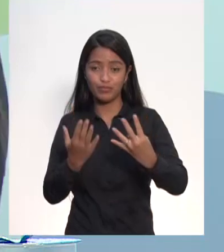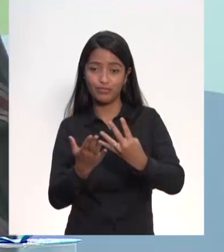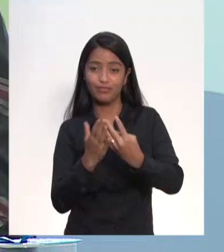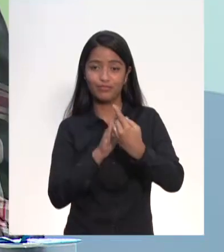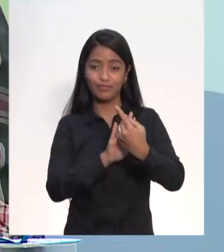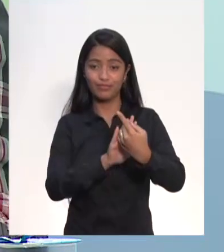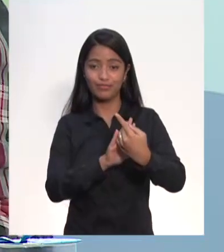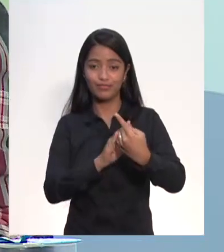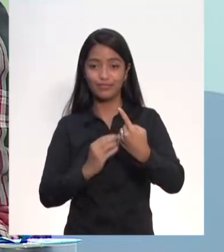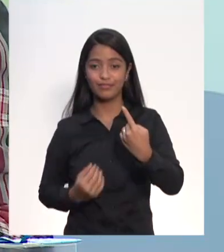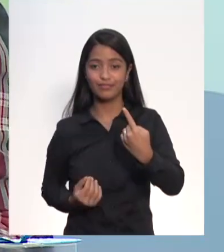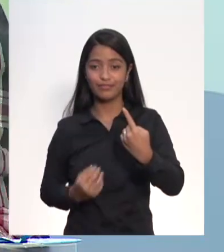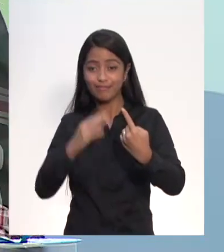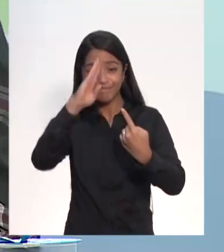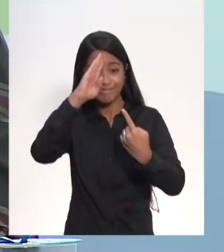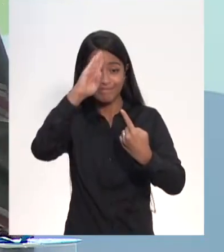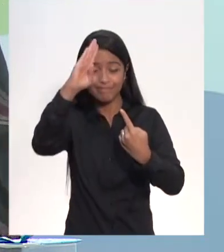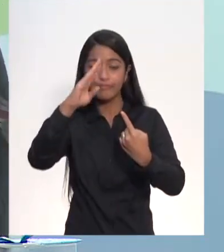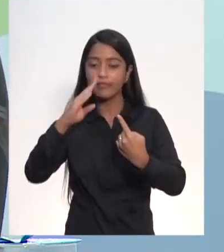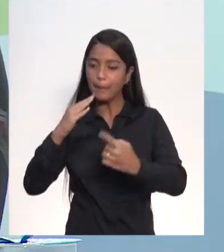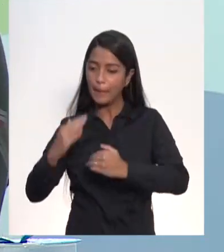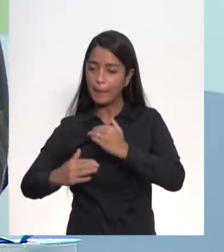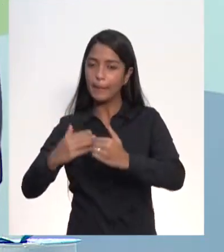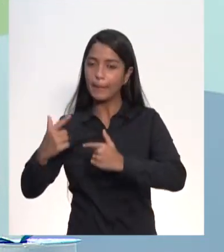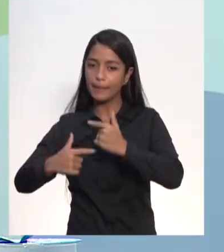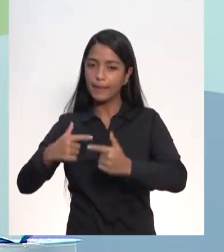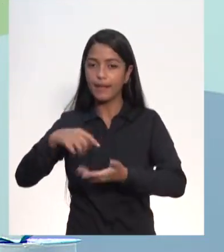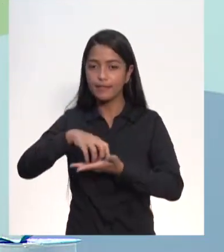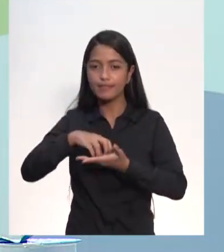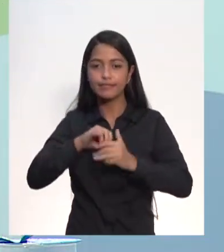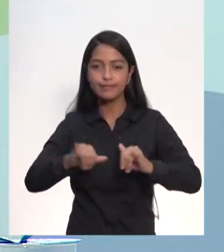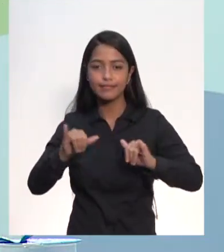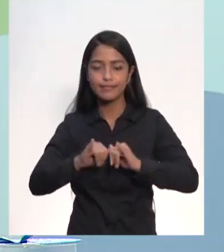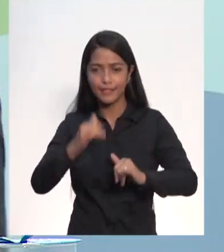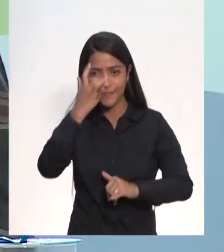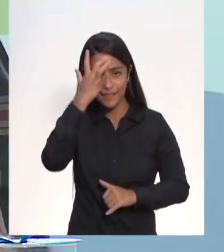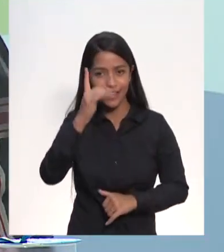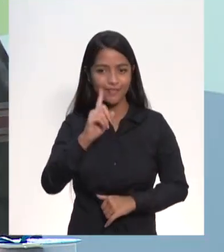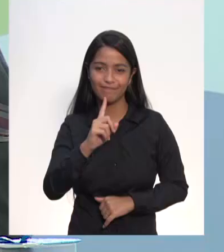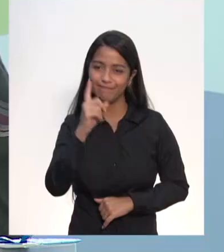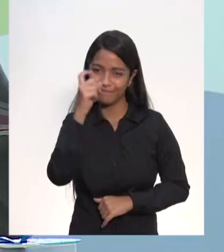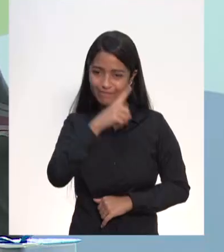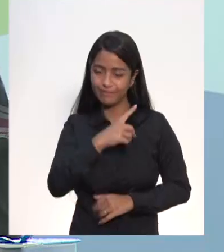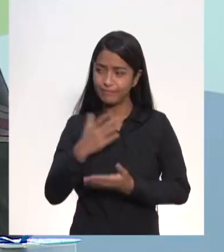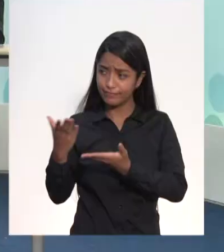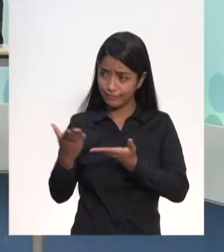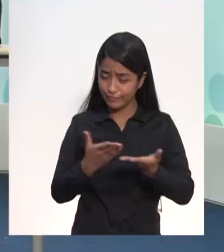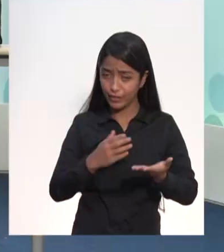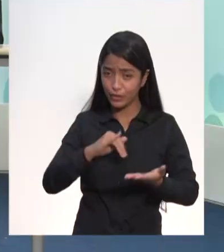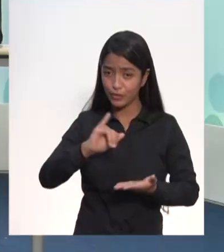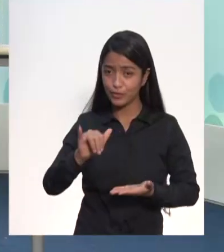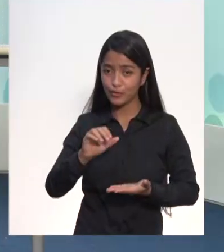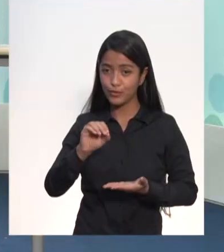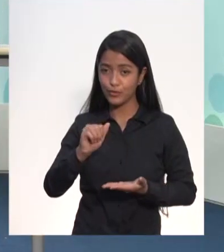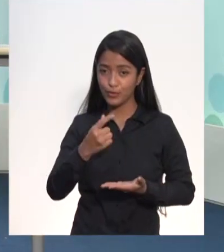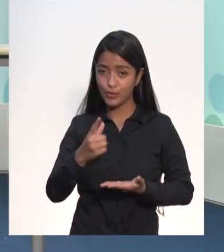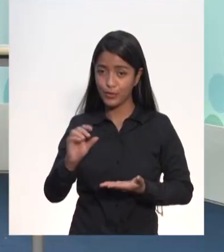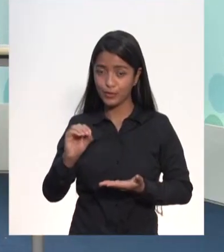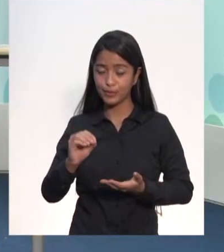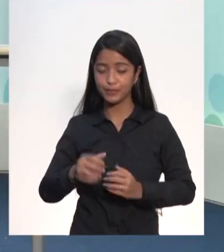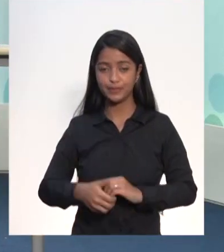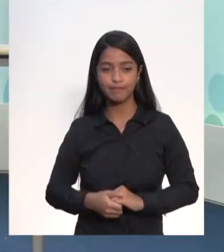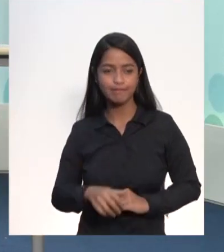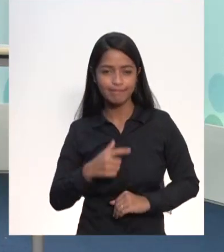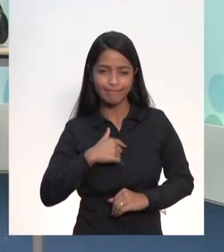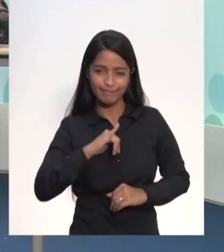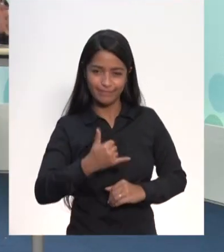essencial e está desenvolvendo esse trabalho aqui no Centro de Mídias. João? Eu só queria aproveitar aí o gancho, né, a